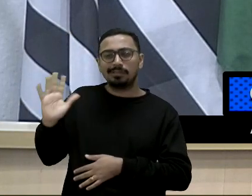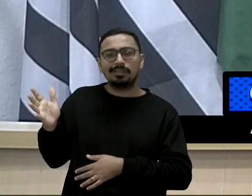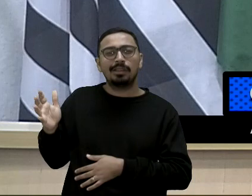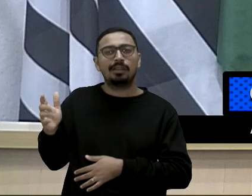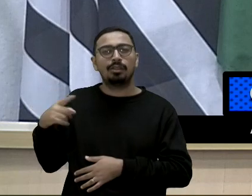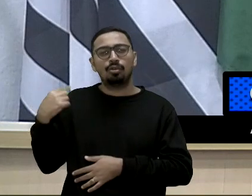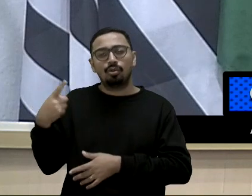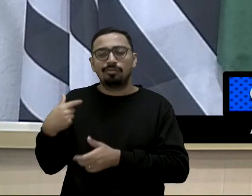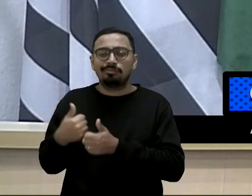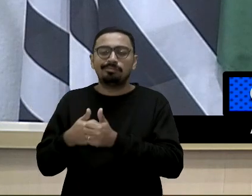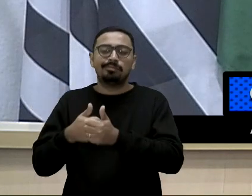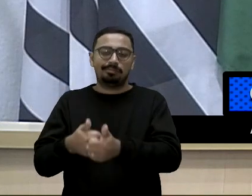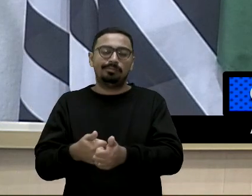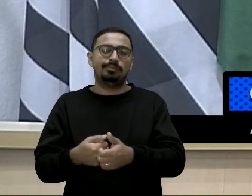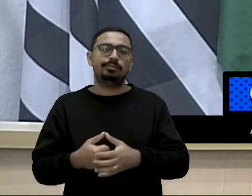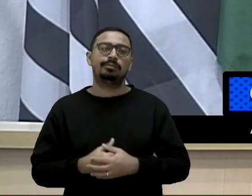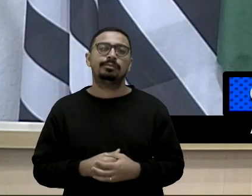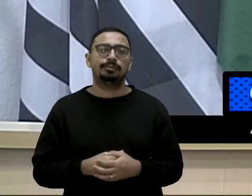acompanhando, né?